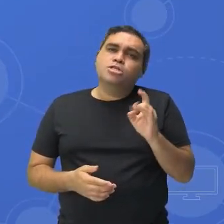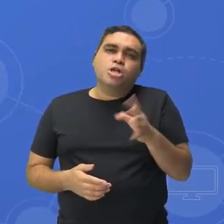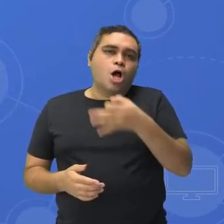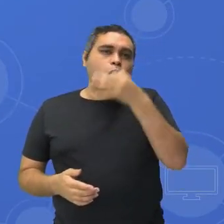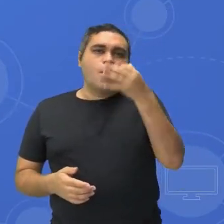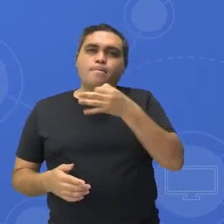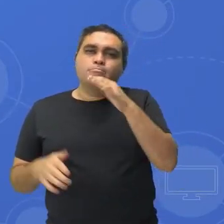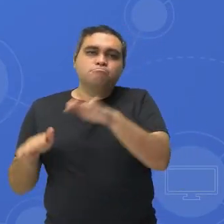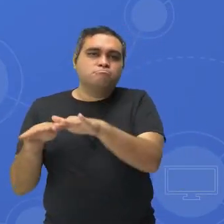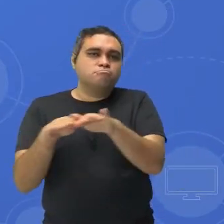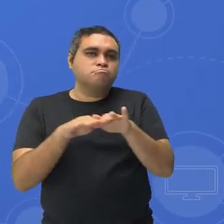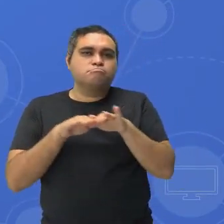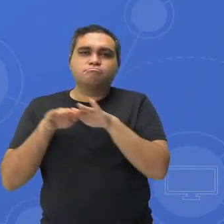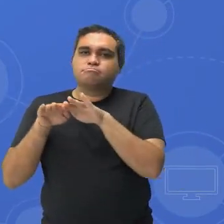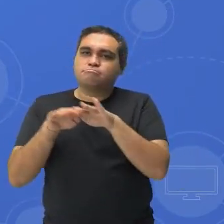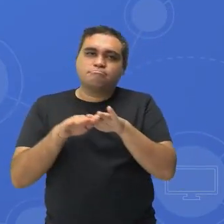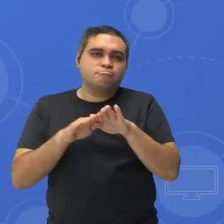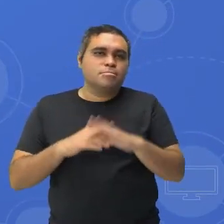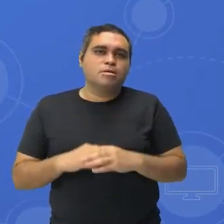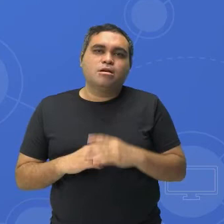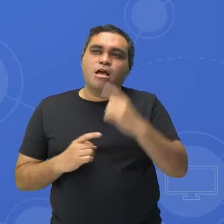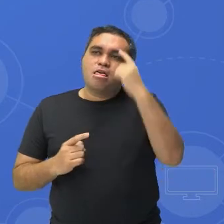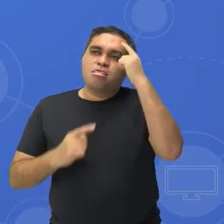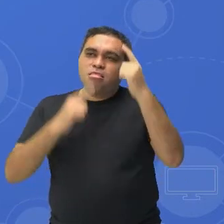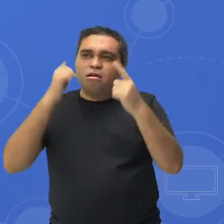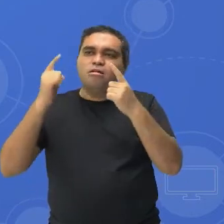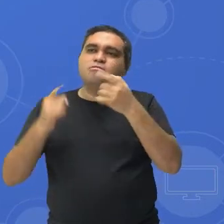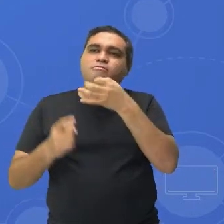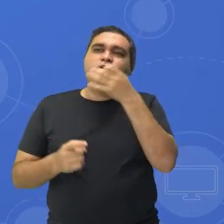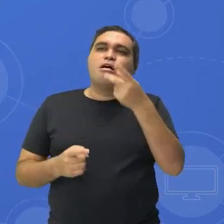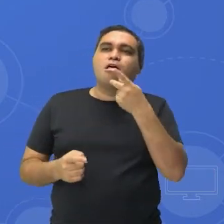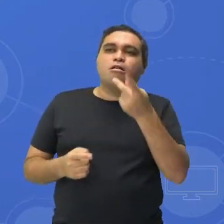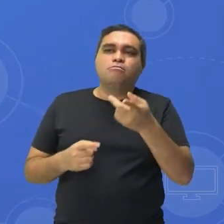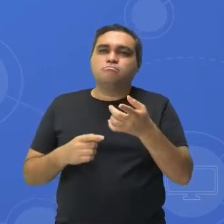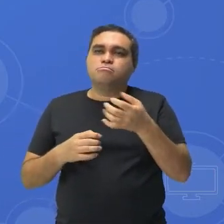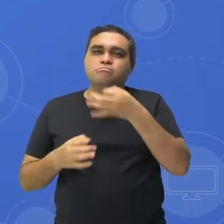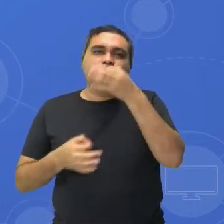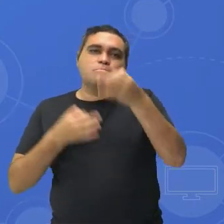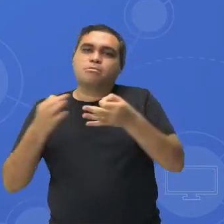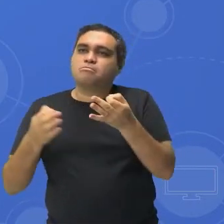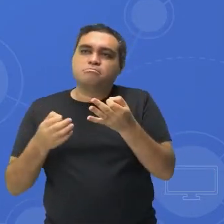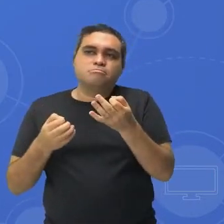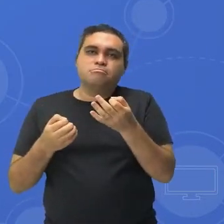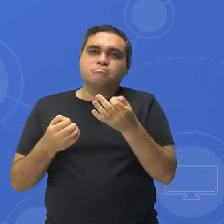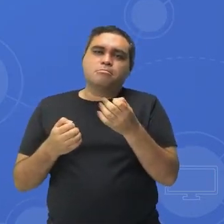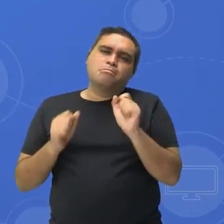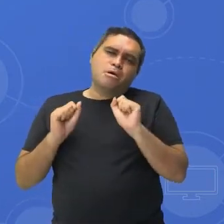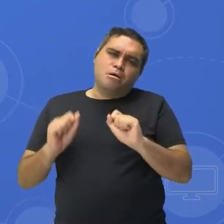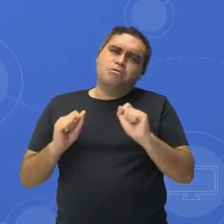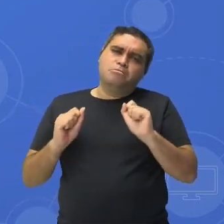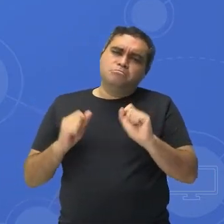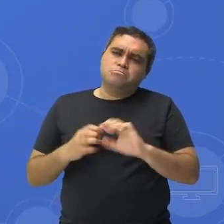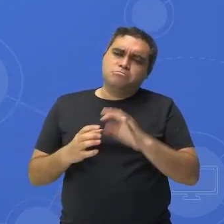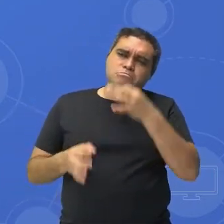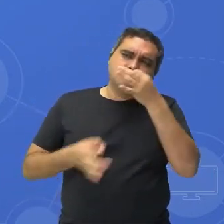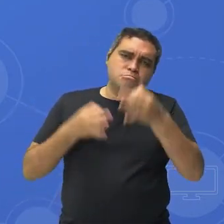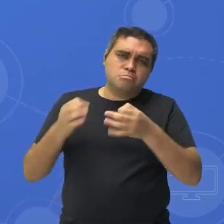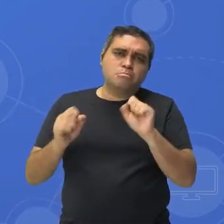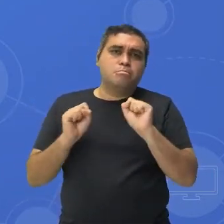comum. Opiniões, ideias jogadas no ar, que podem ser faladas, podem